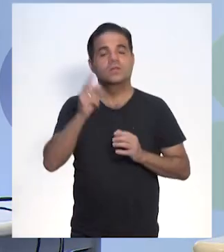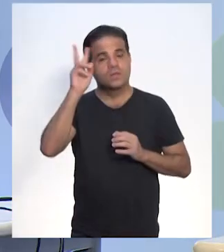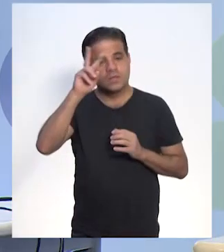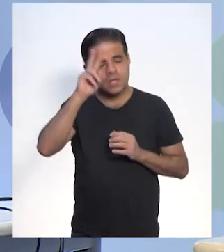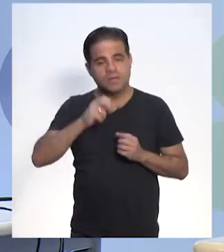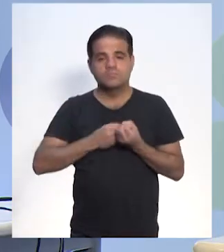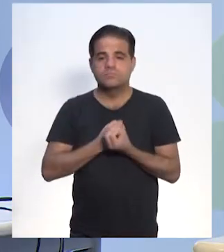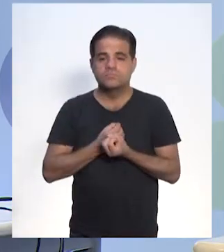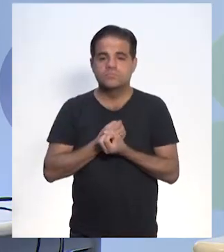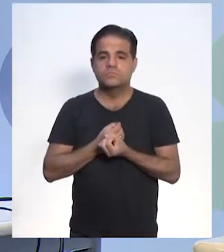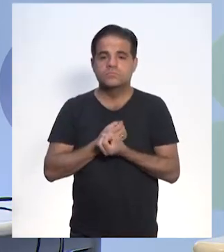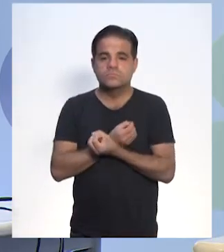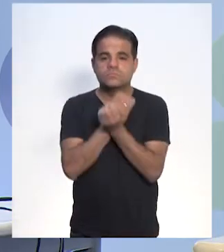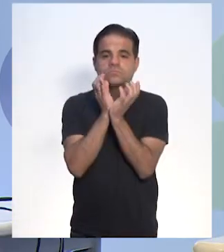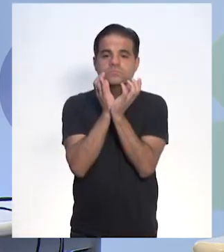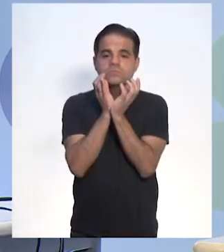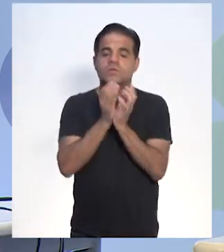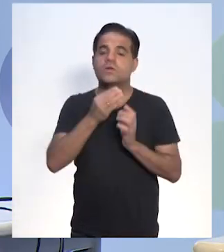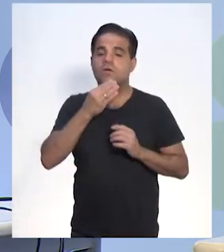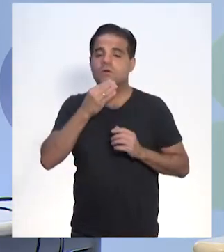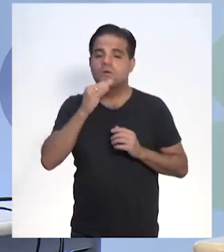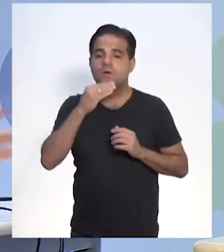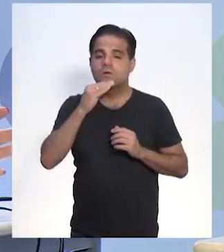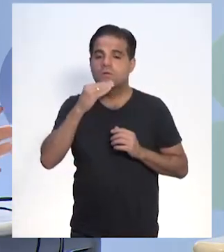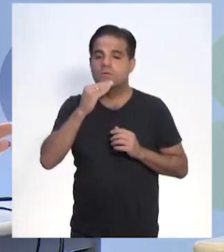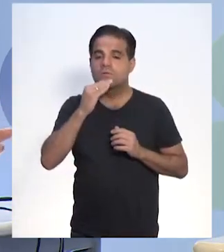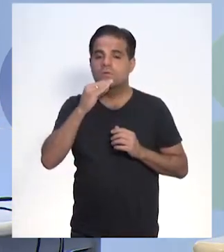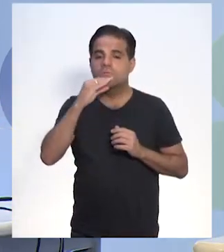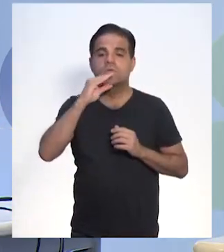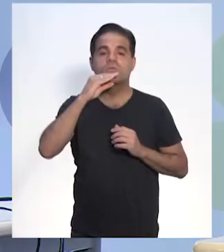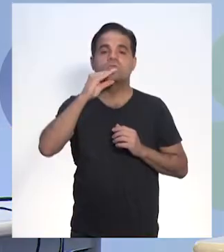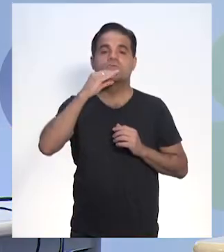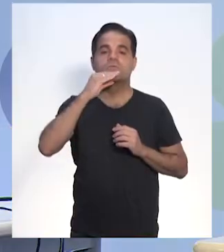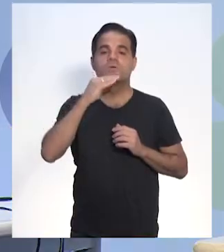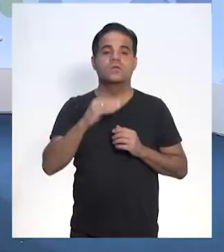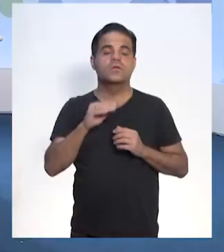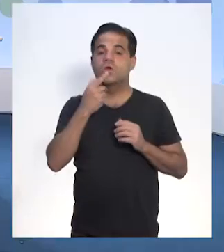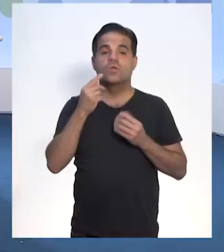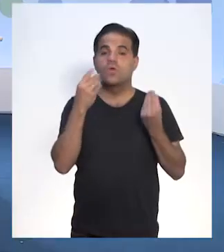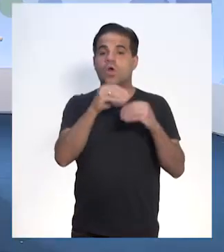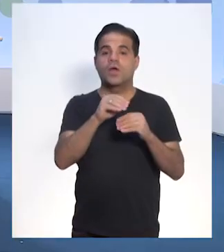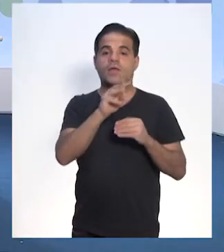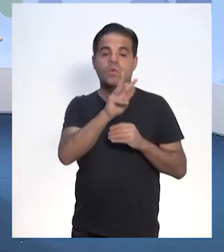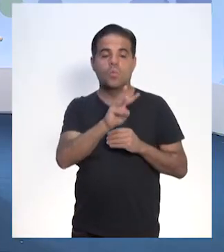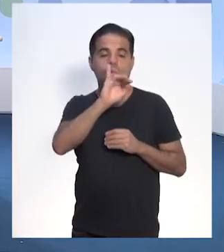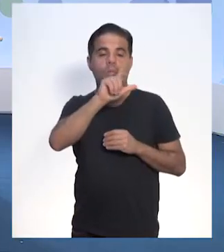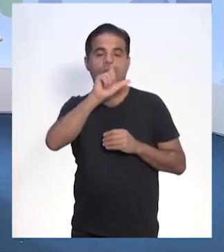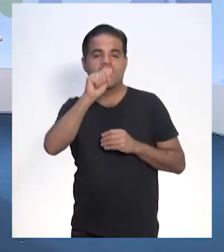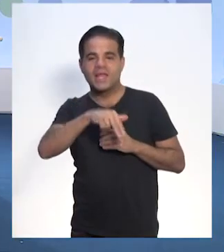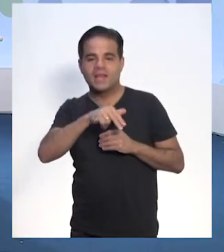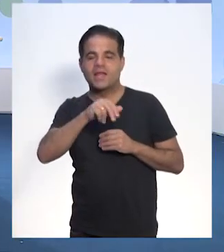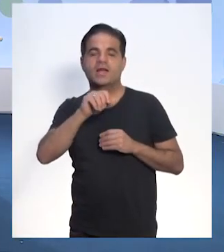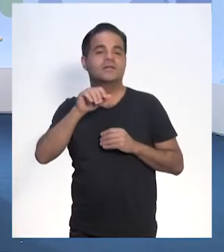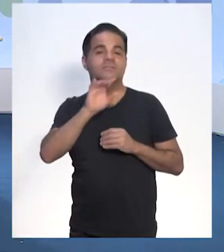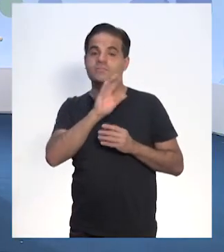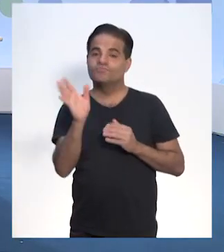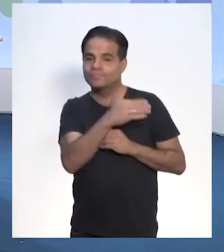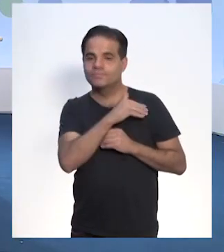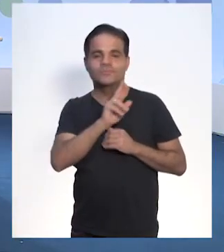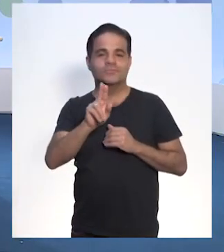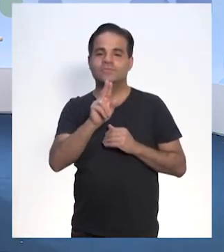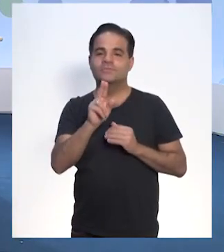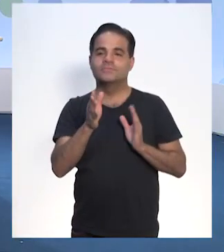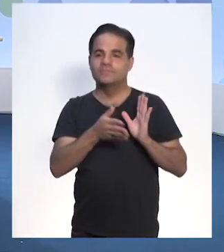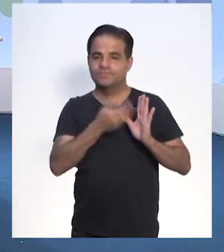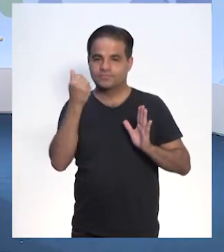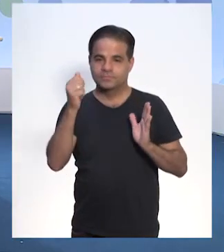eu escrevi lá Carlos Drummond de Andrade e só Shakespeare, né? Ao invés de colocar William Shakespeare. Agora que eu me dei conta. Né?